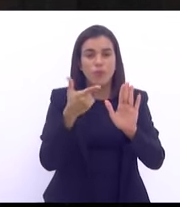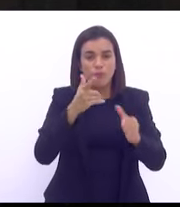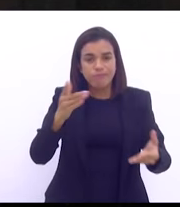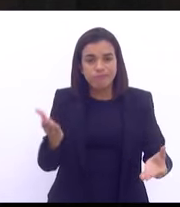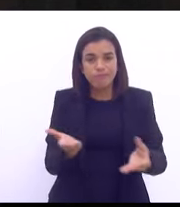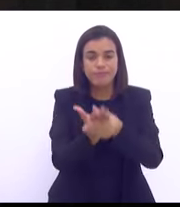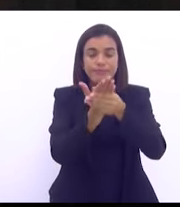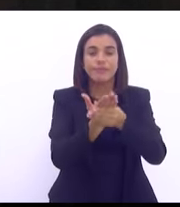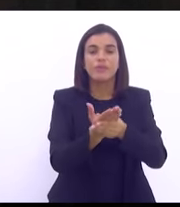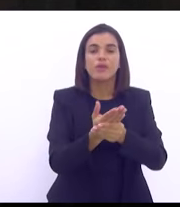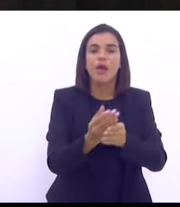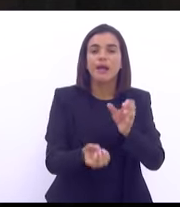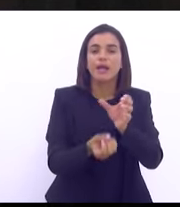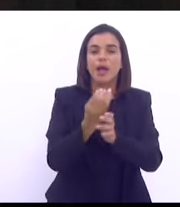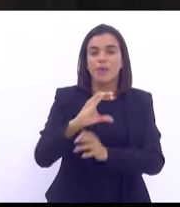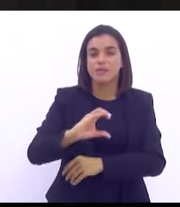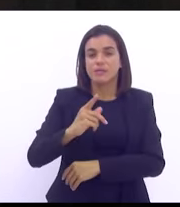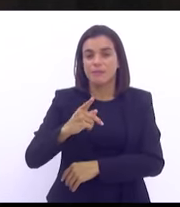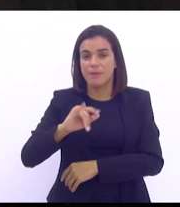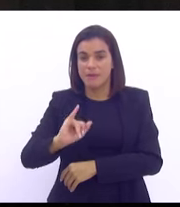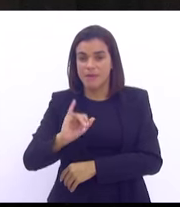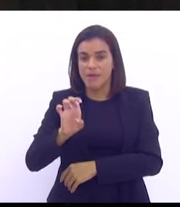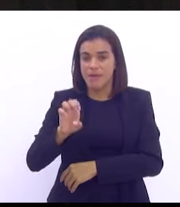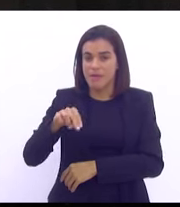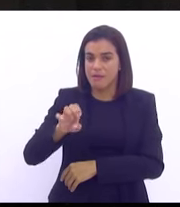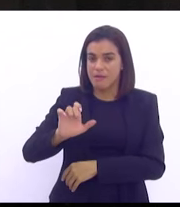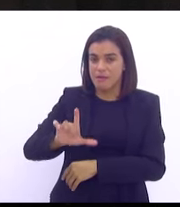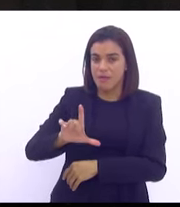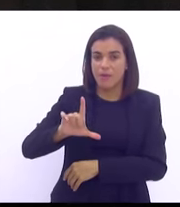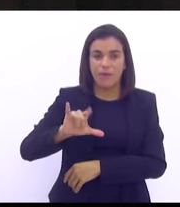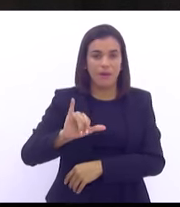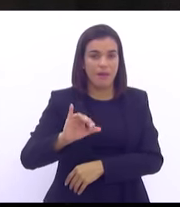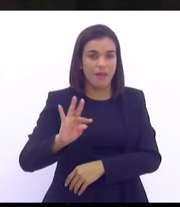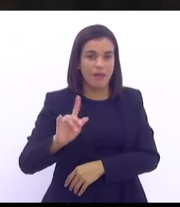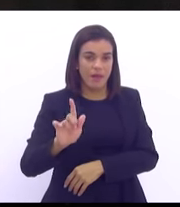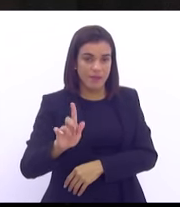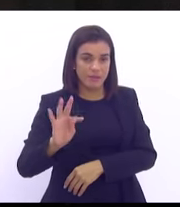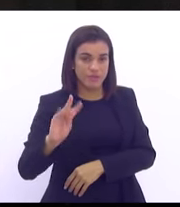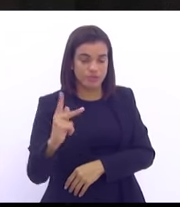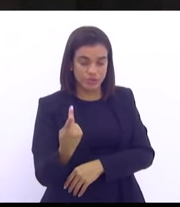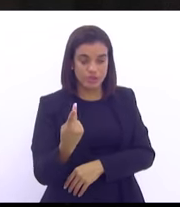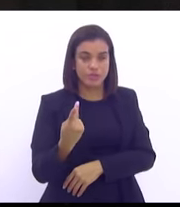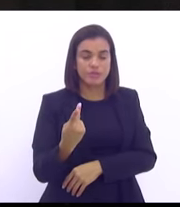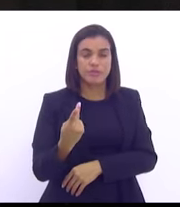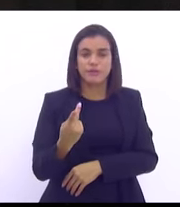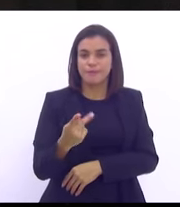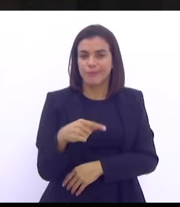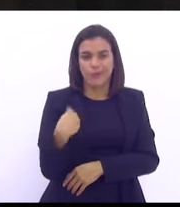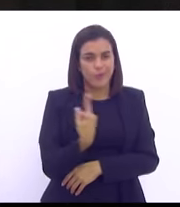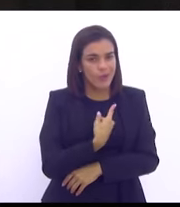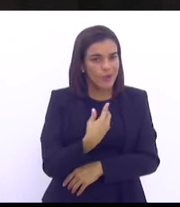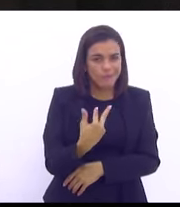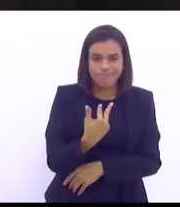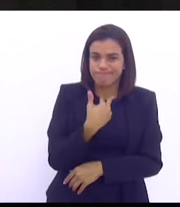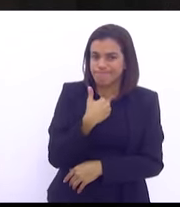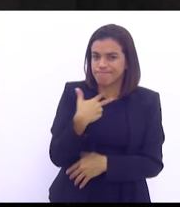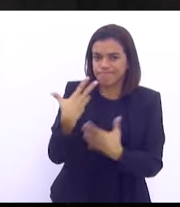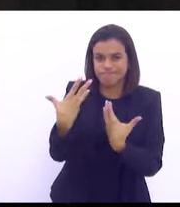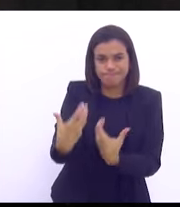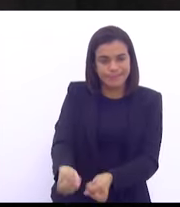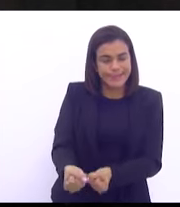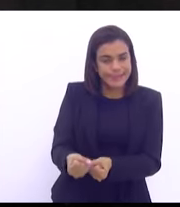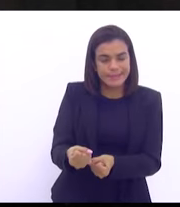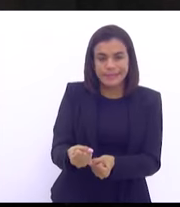uma CPI da Enel, Light e concessionárias de água. Nós não podemos aceitar que